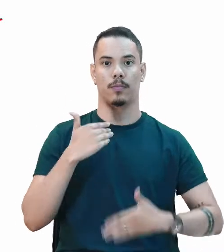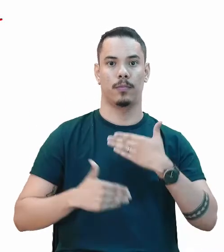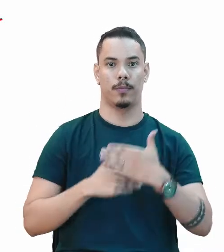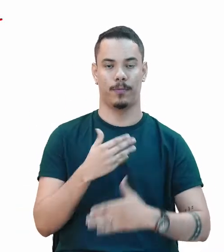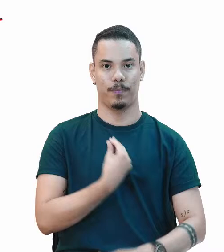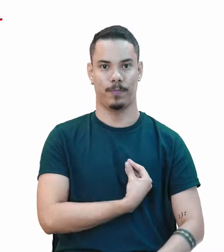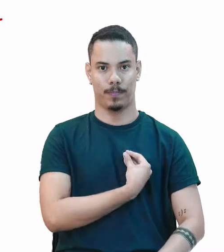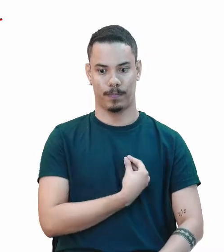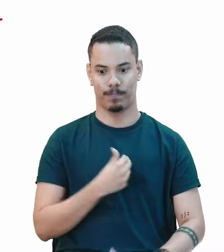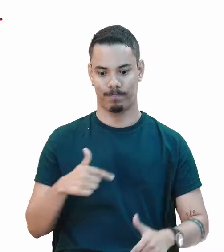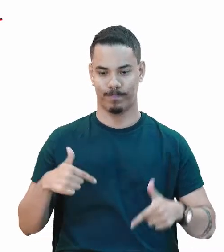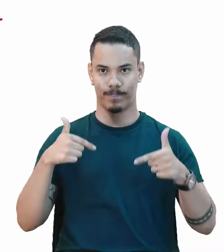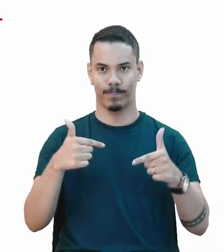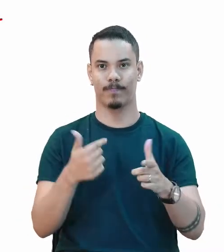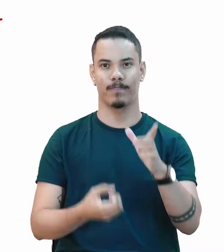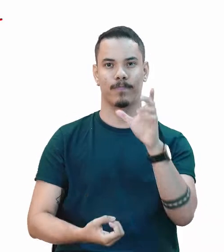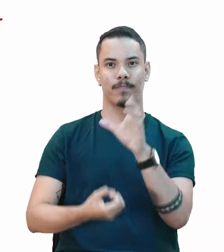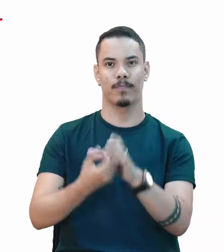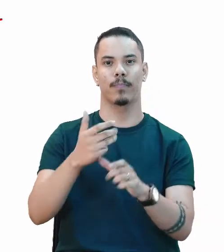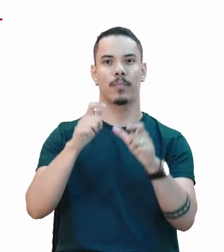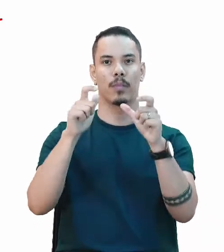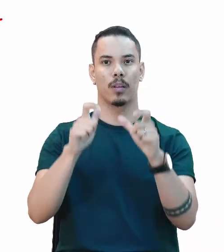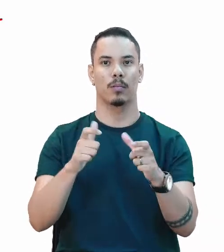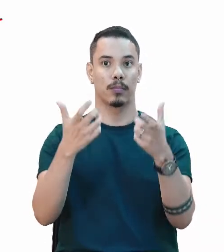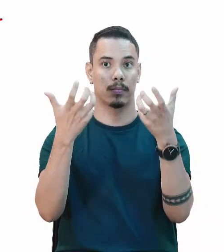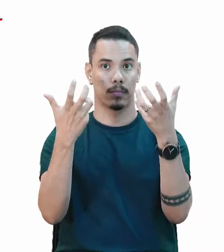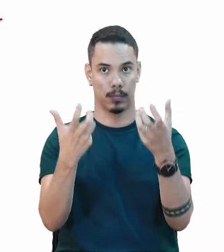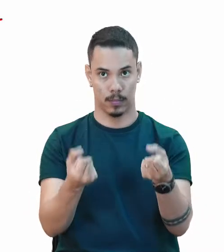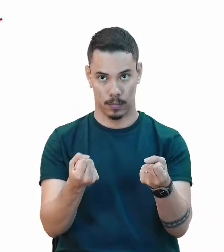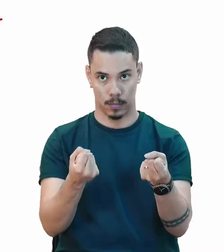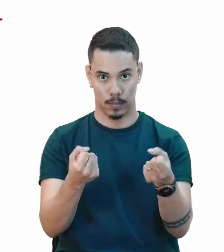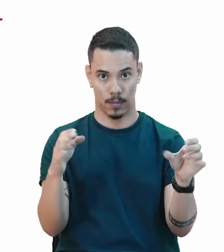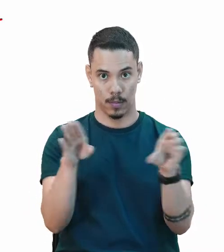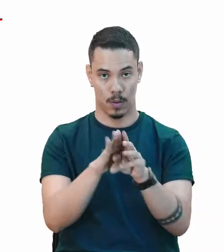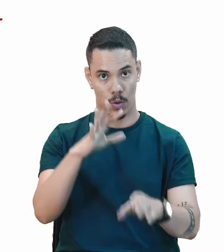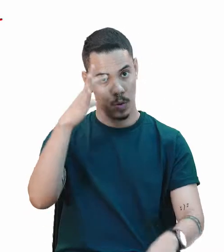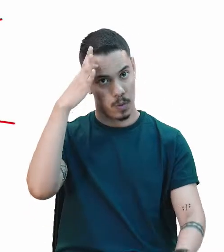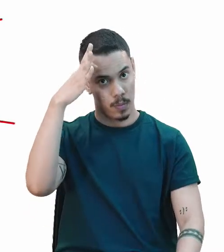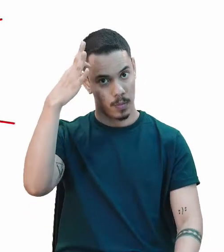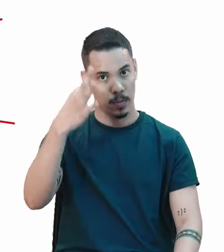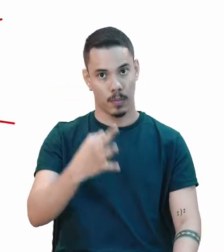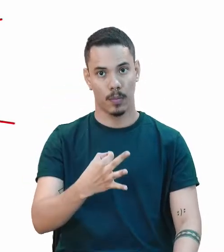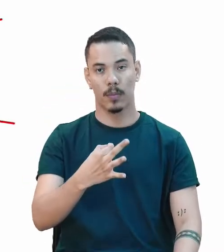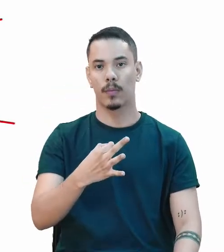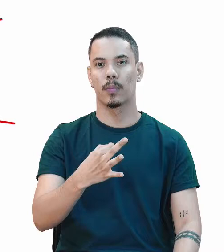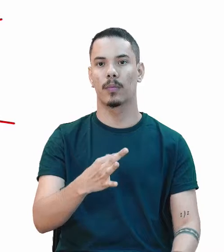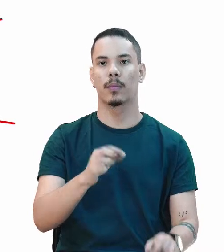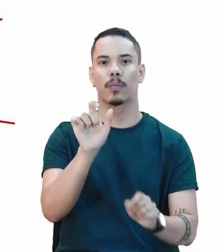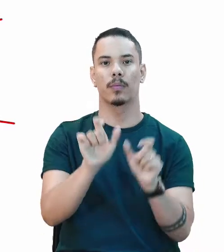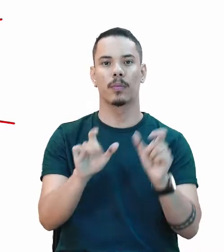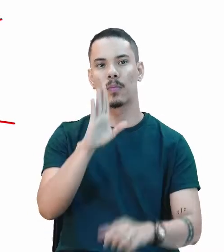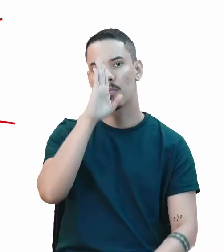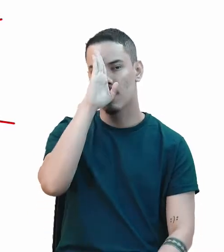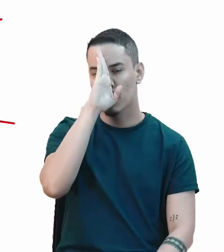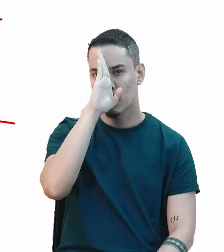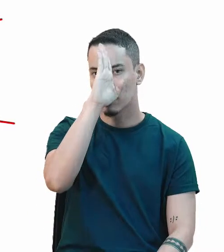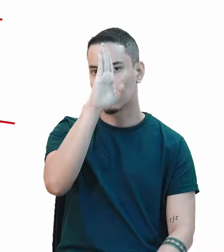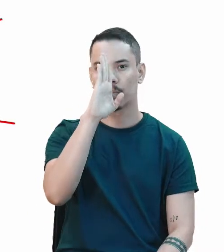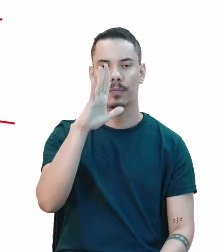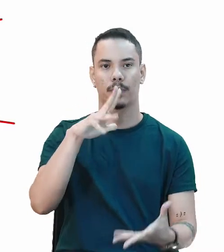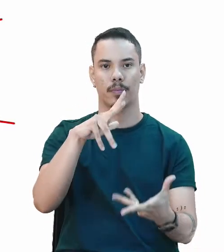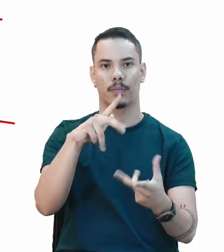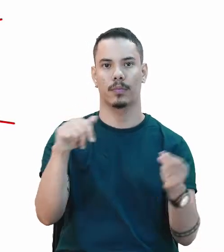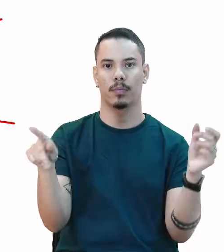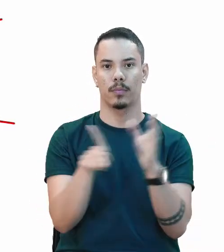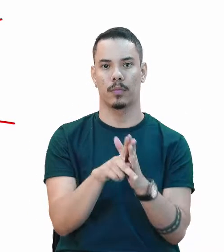existência, fundado na aceitação e na compreensão dos princípios universais que regem